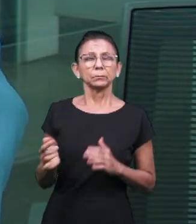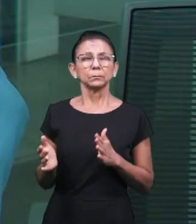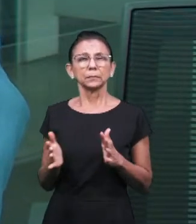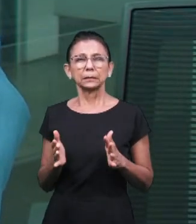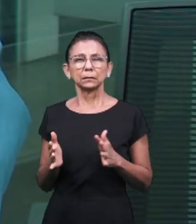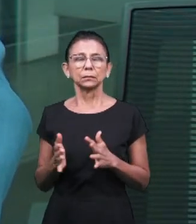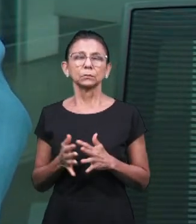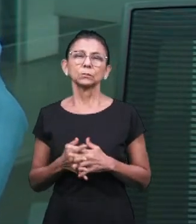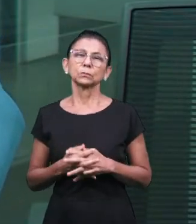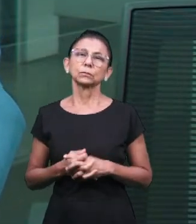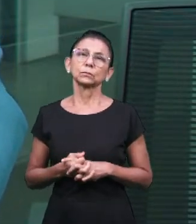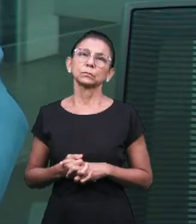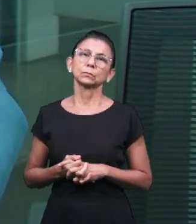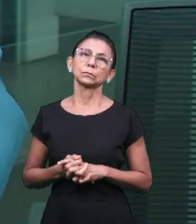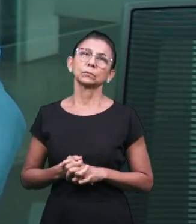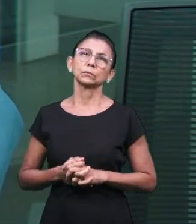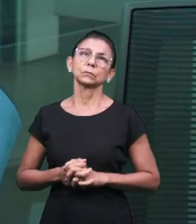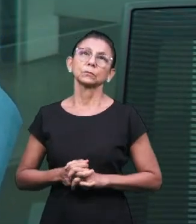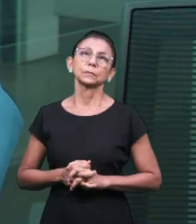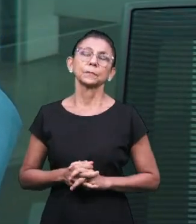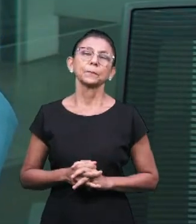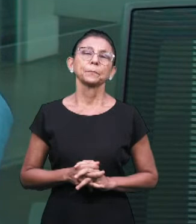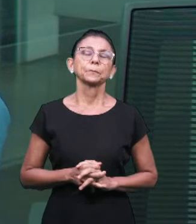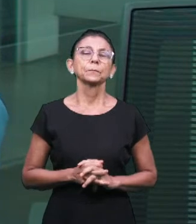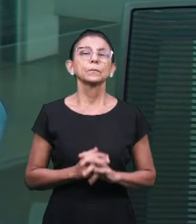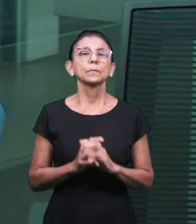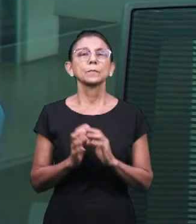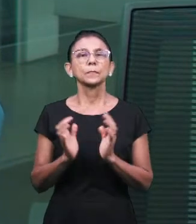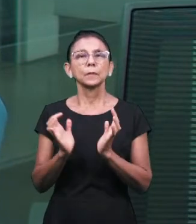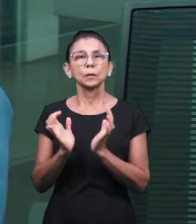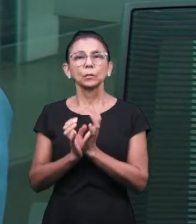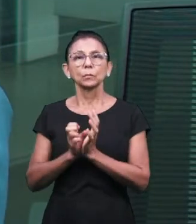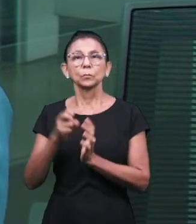grupo do norte do estado, juntamente